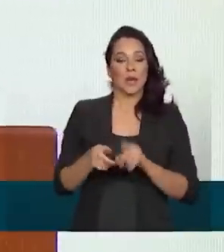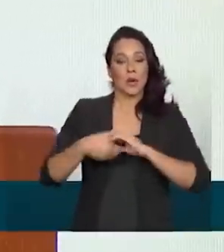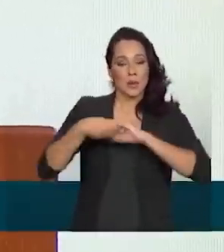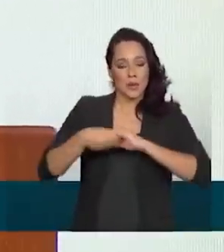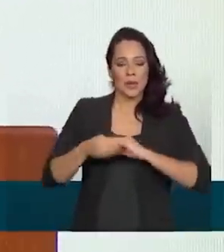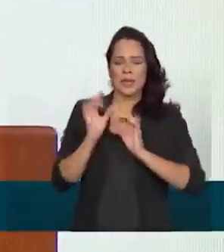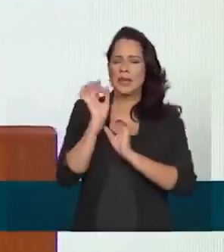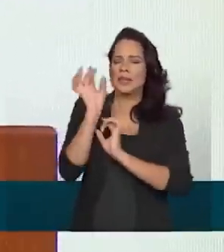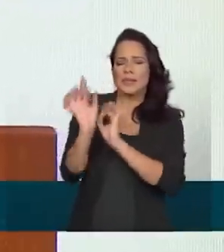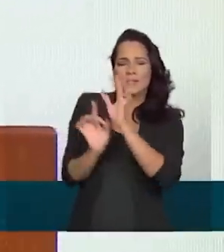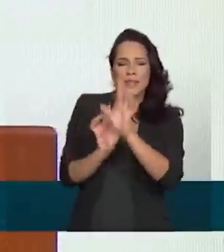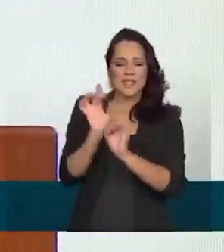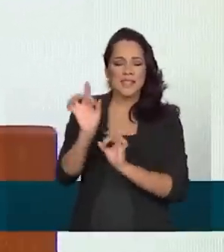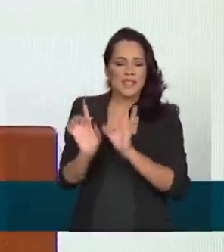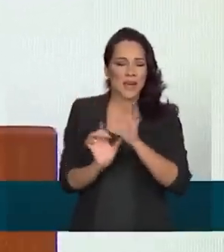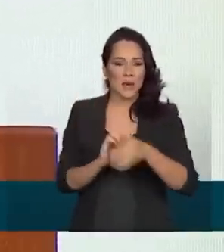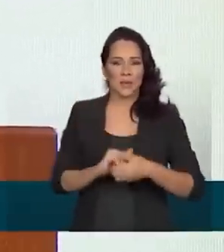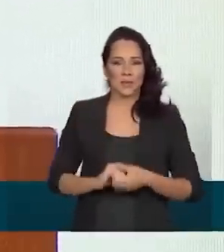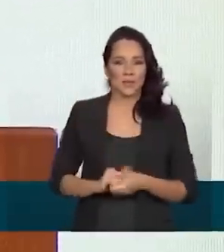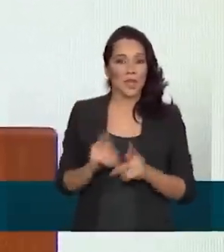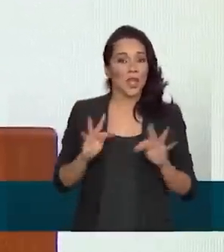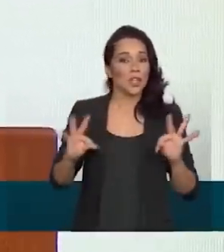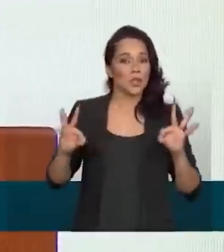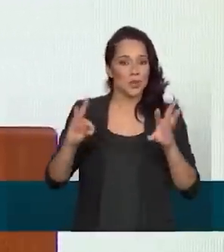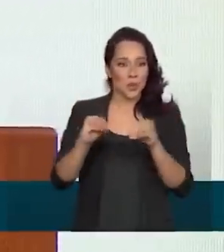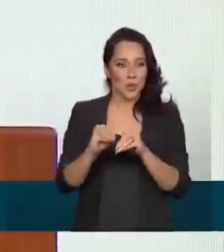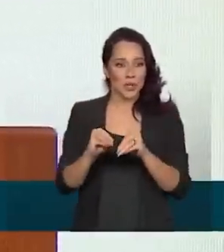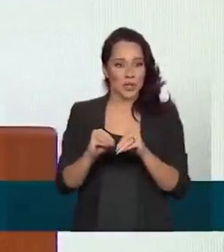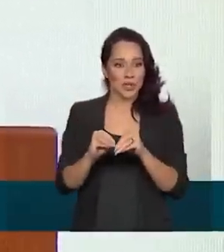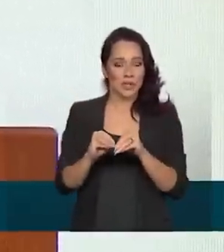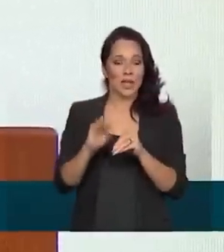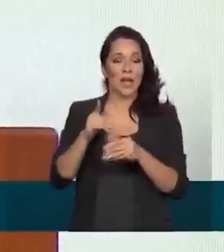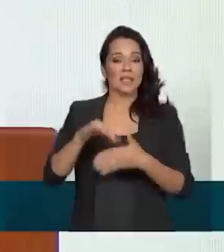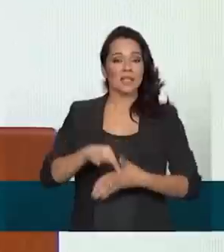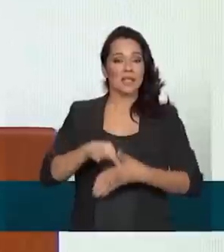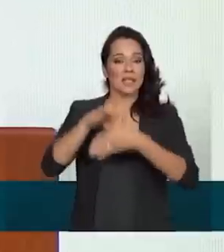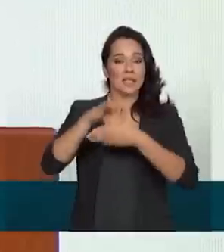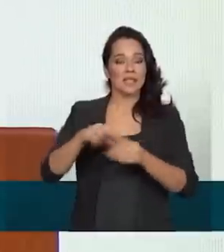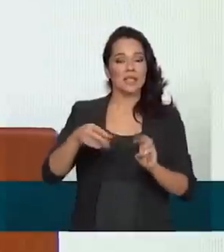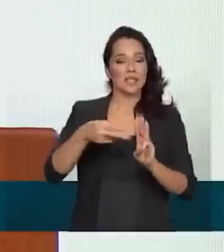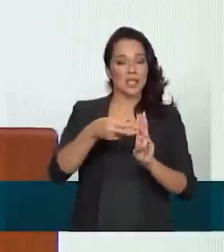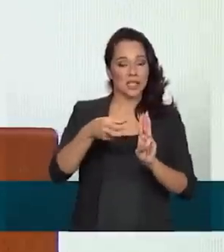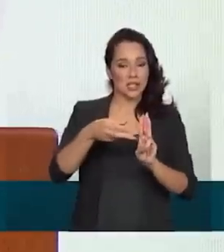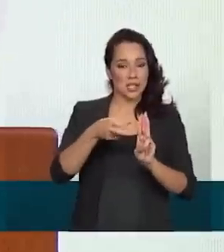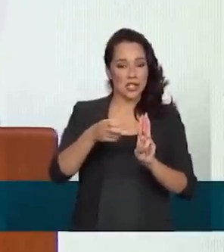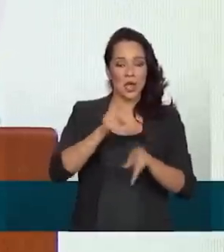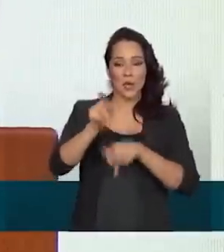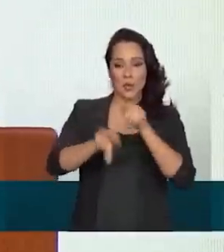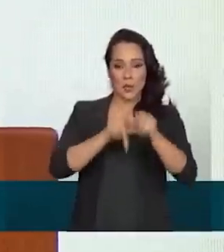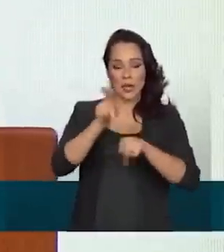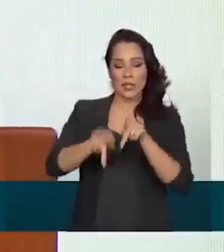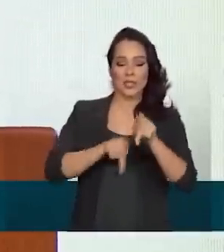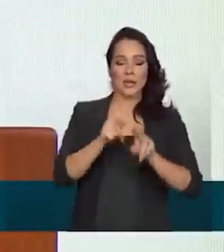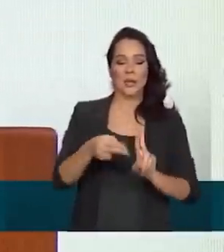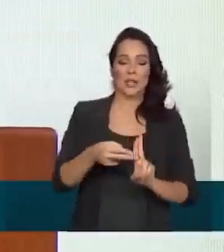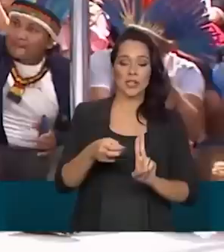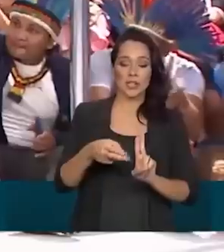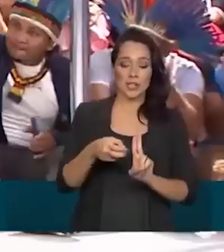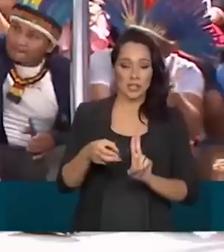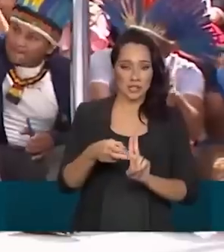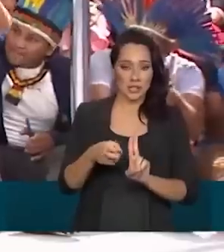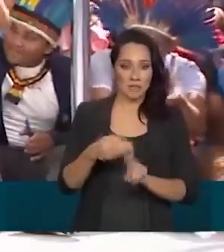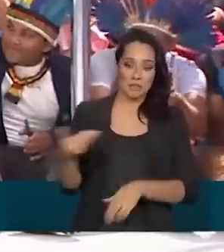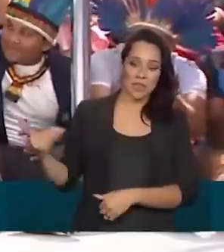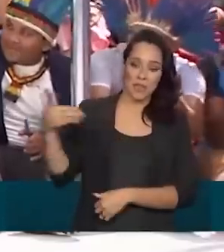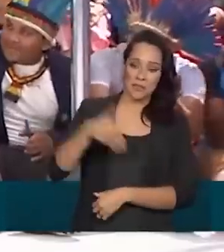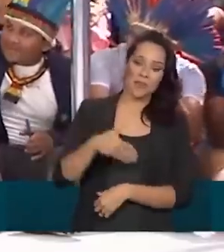forma especial todas as lideranças indígenas, os povos indígenas que